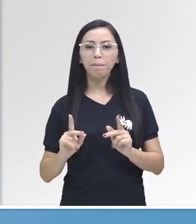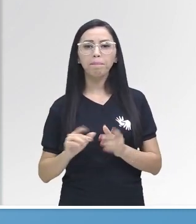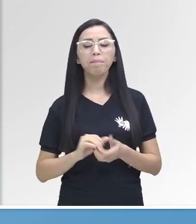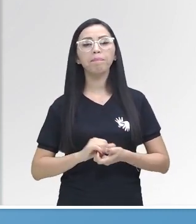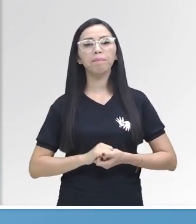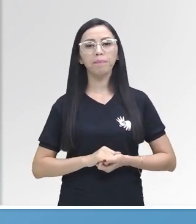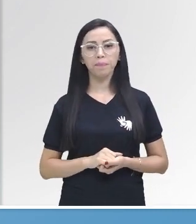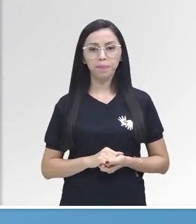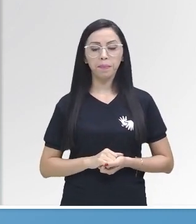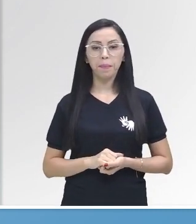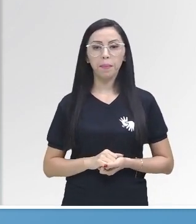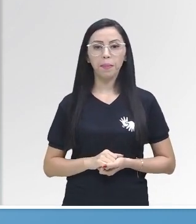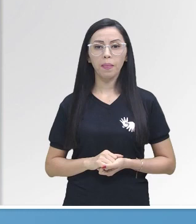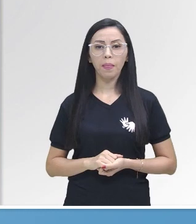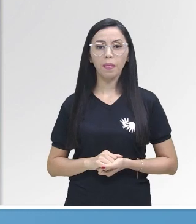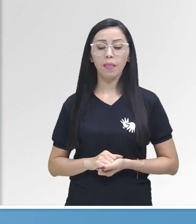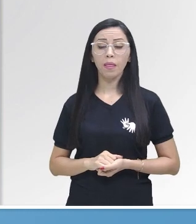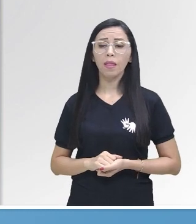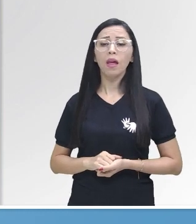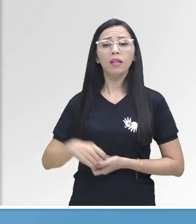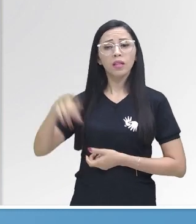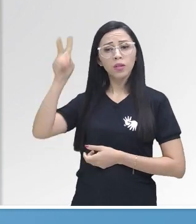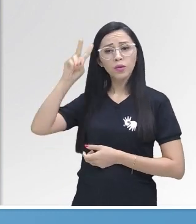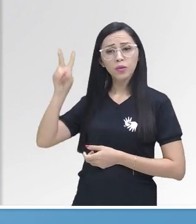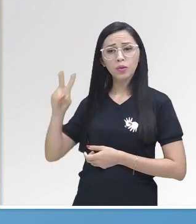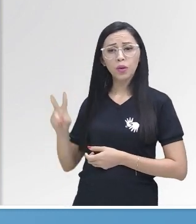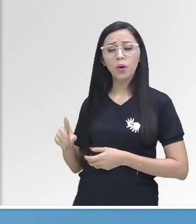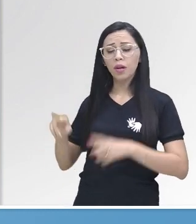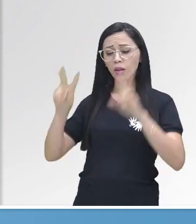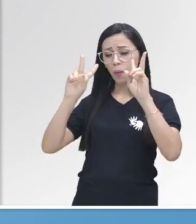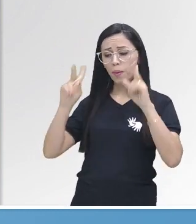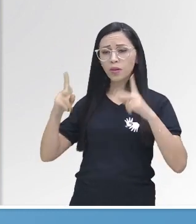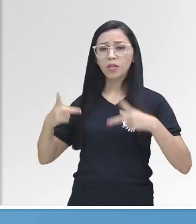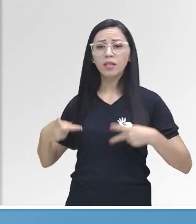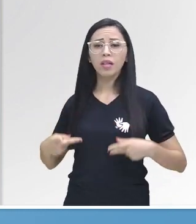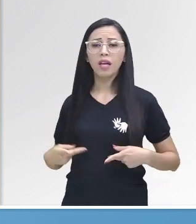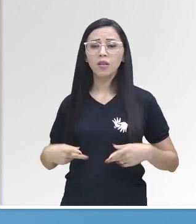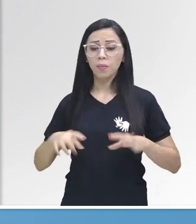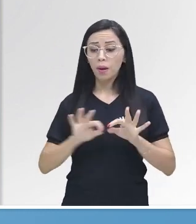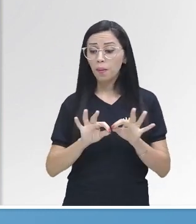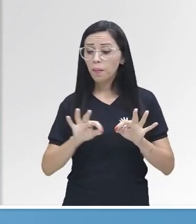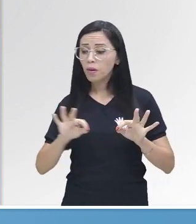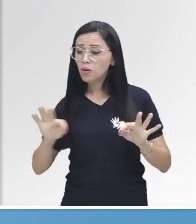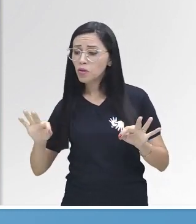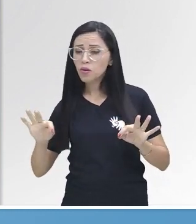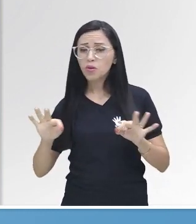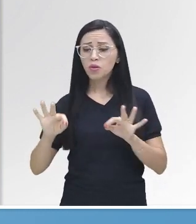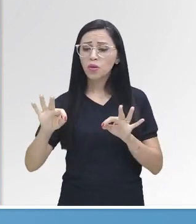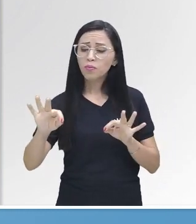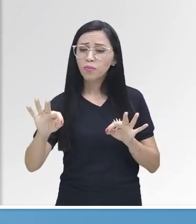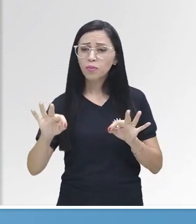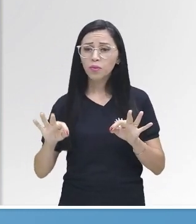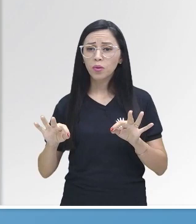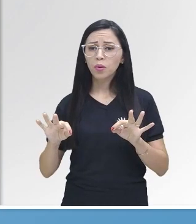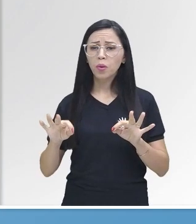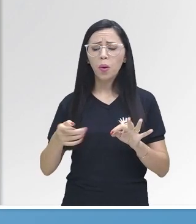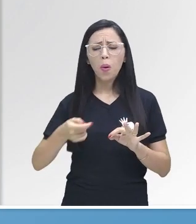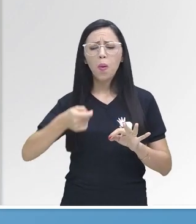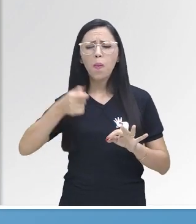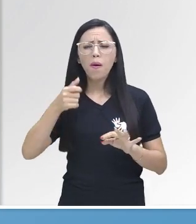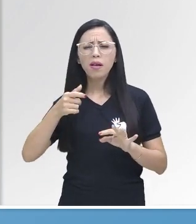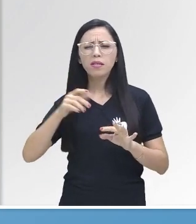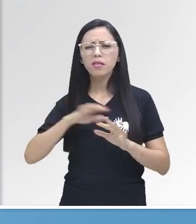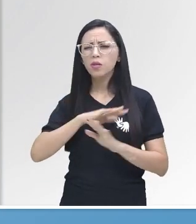história. Na história da humanidade, para medir comprimentos, por exemplo, quase todos os povos tiveram a ideia de